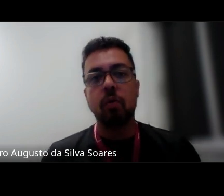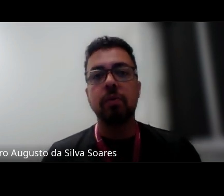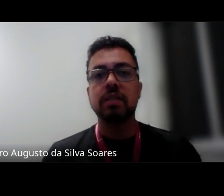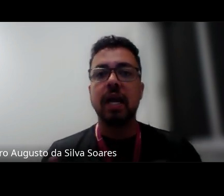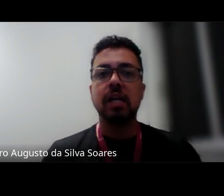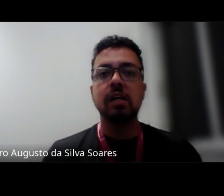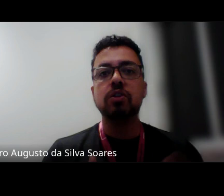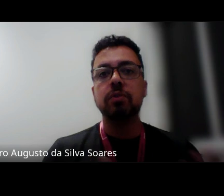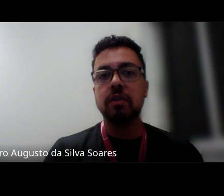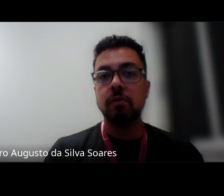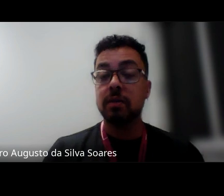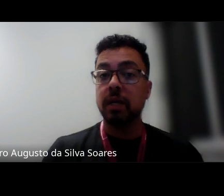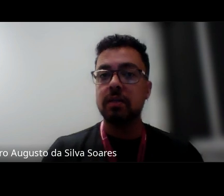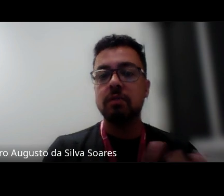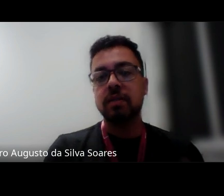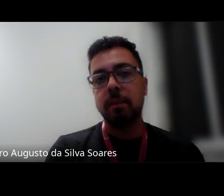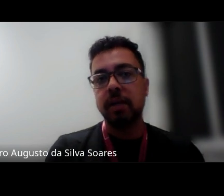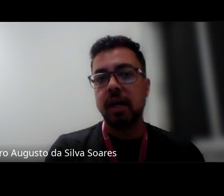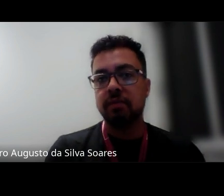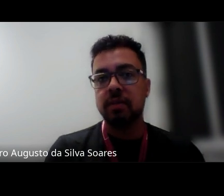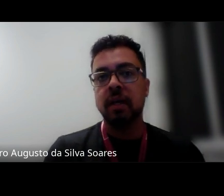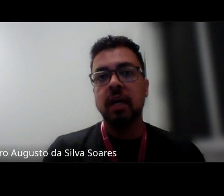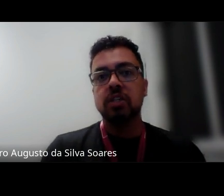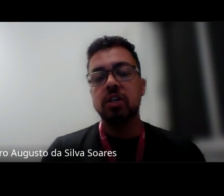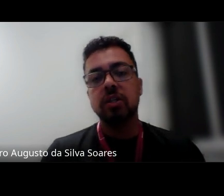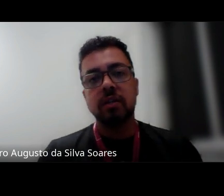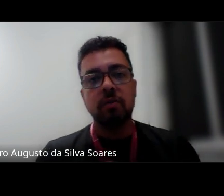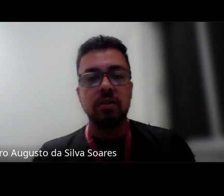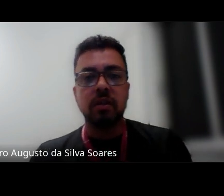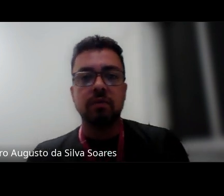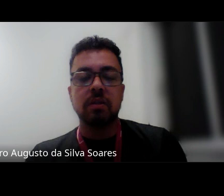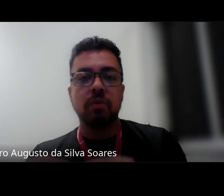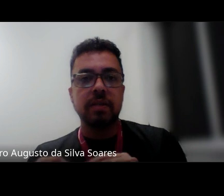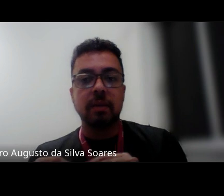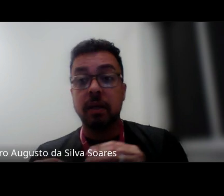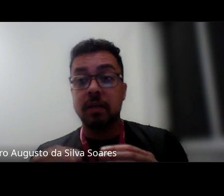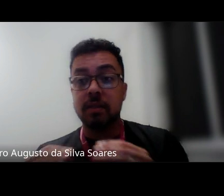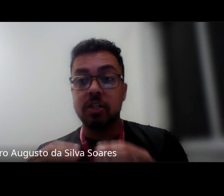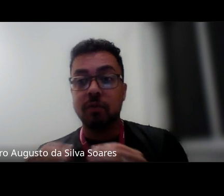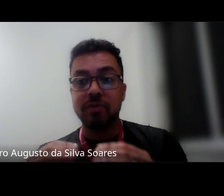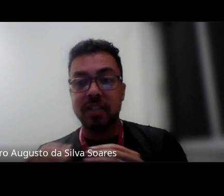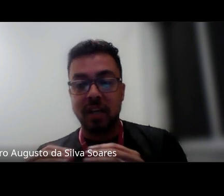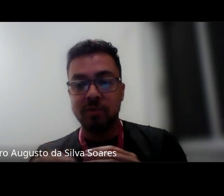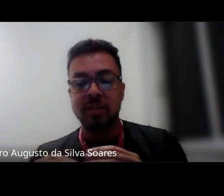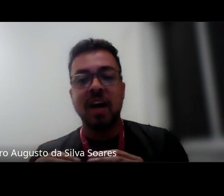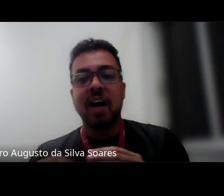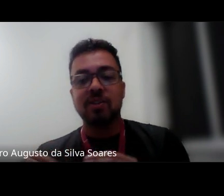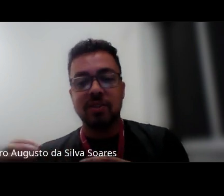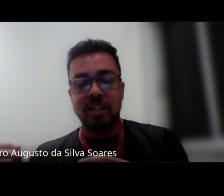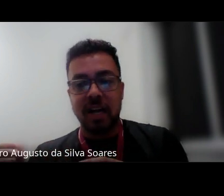risco, como as técnicas de biossegurança precisam ser aplicáveis. Diante dessa condição, vocês vão perceber que existem alguns